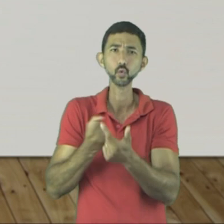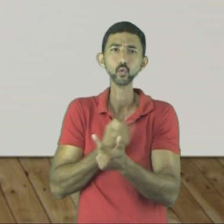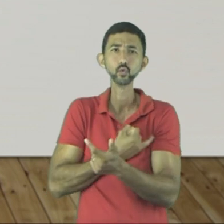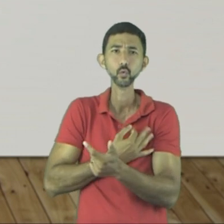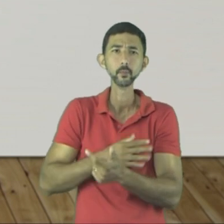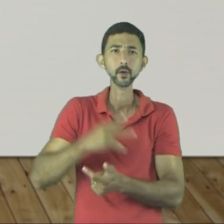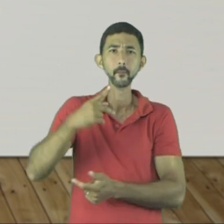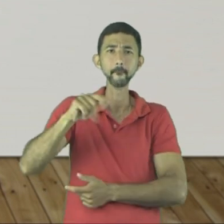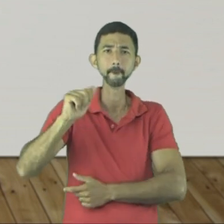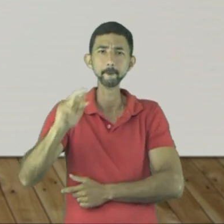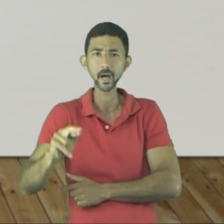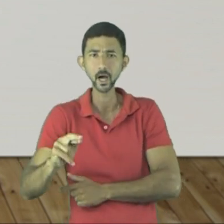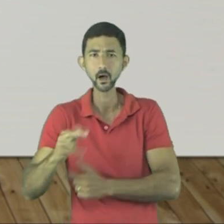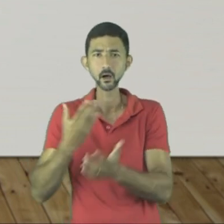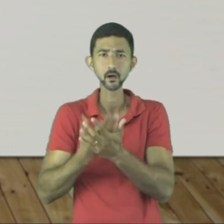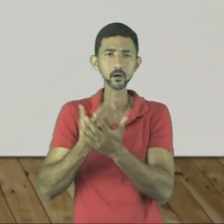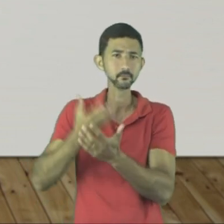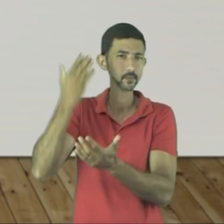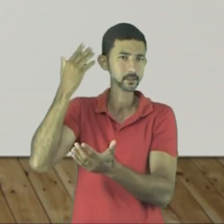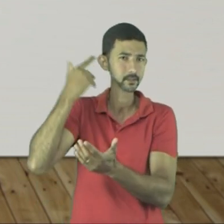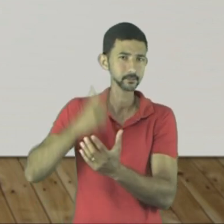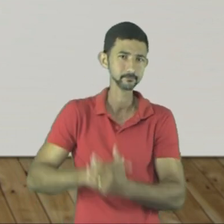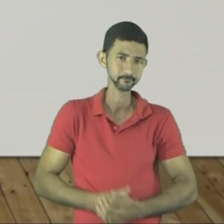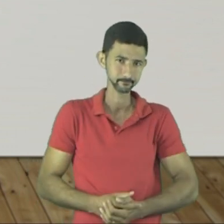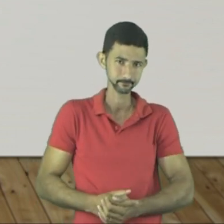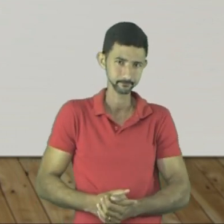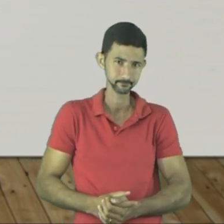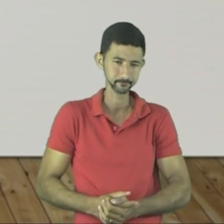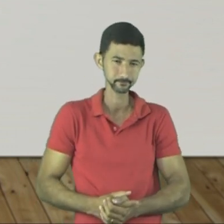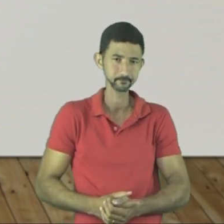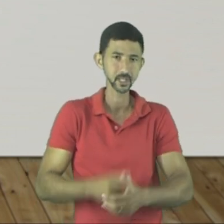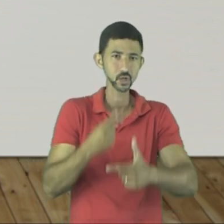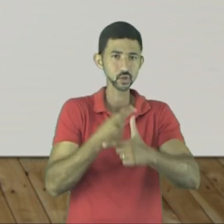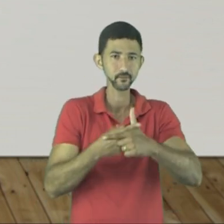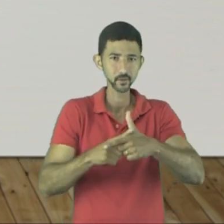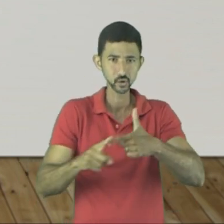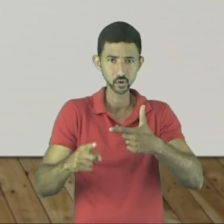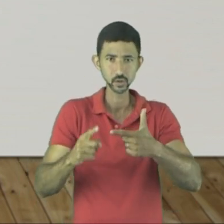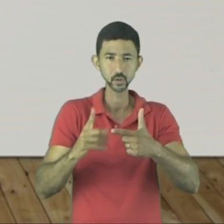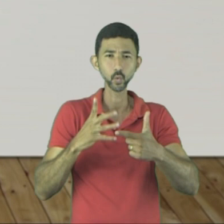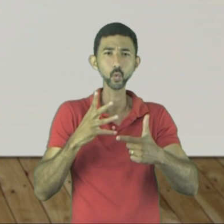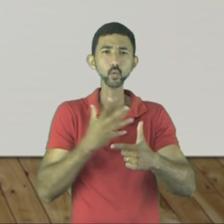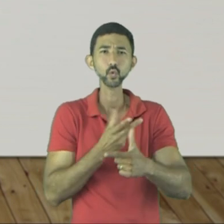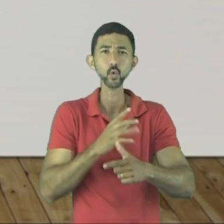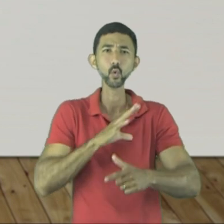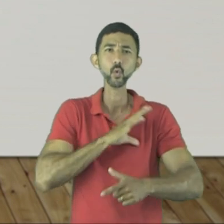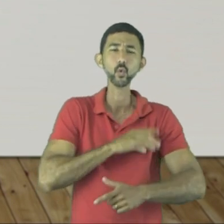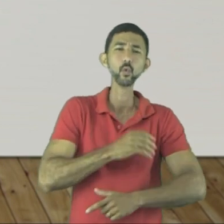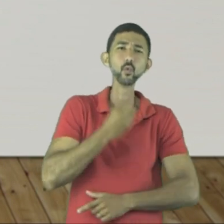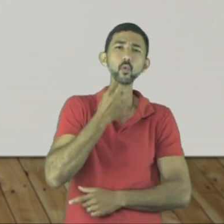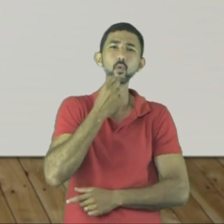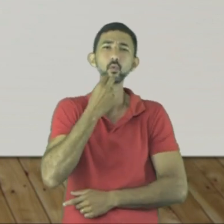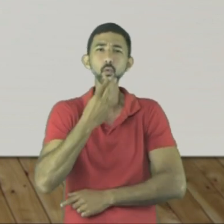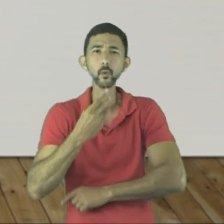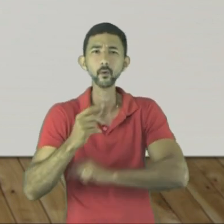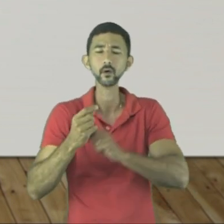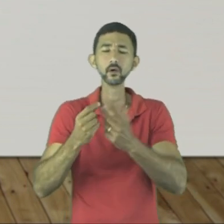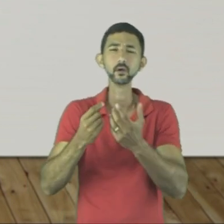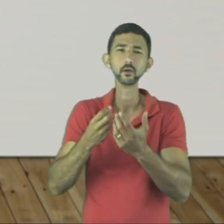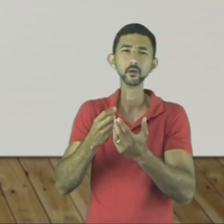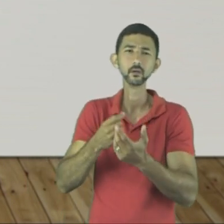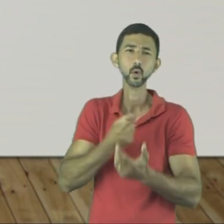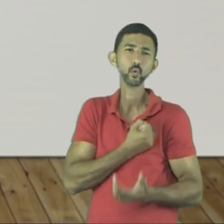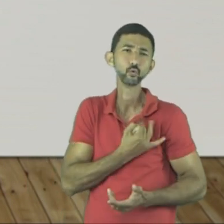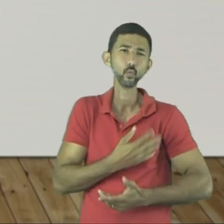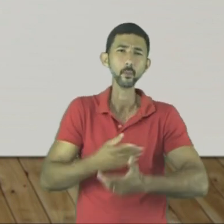foi o que nós vimos na última aula. E se ele é divisor de todos os números pares, significa que todos os